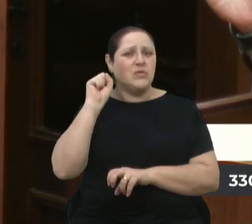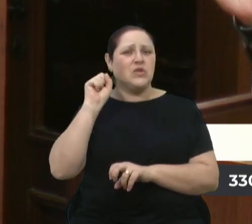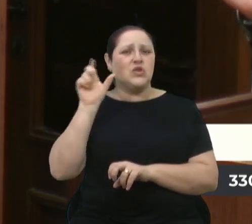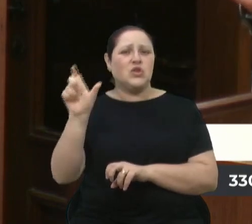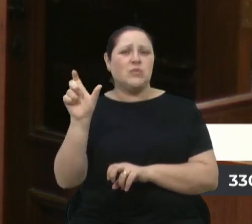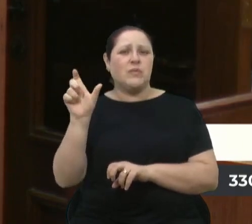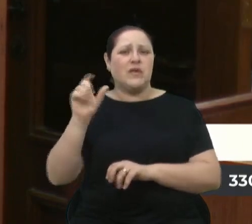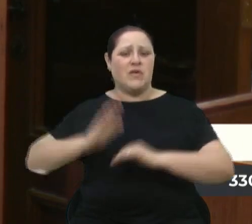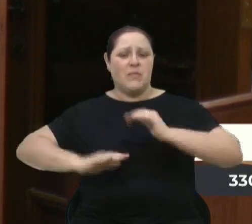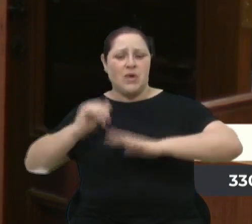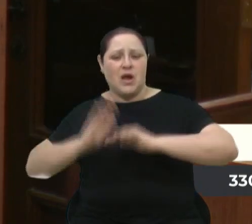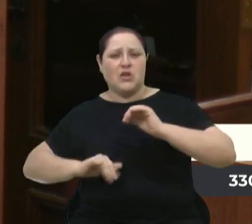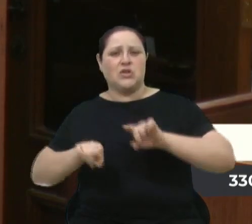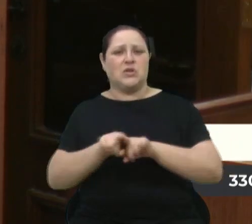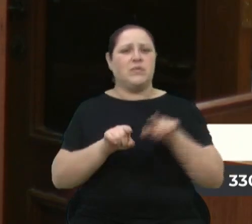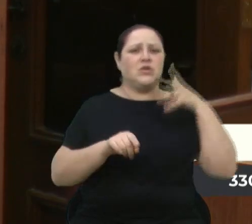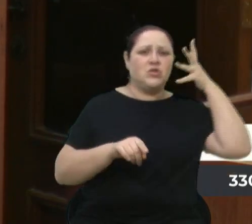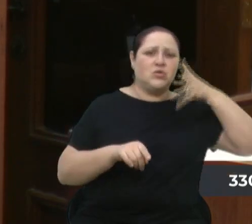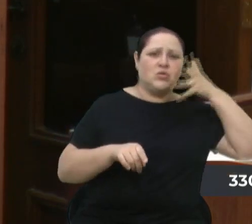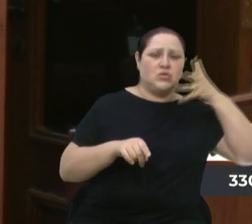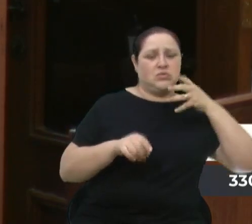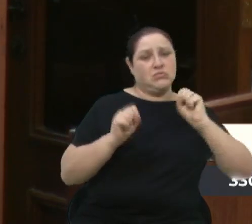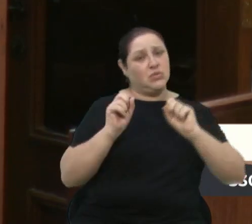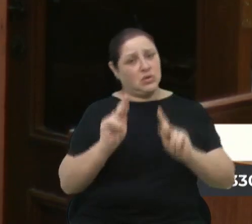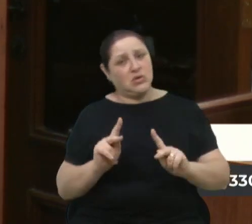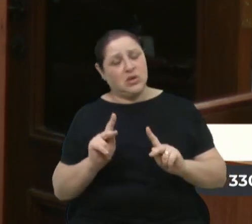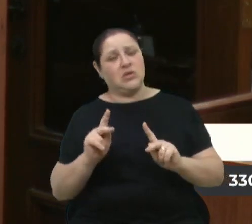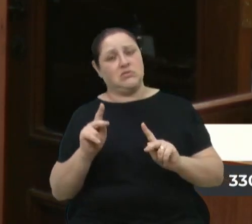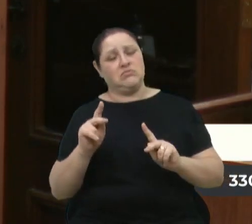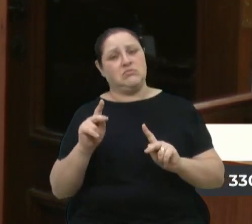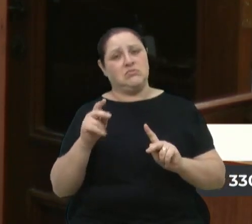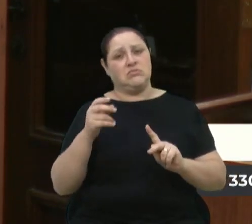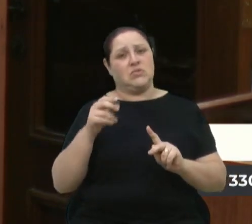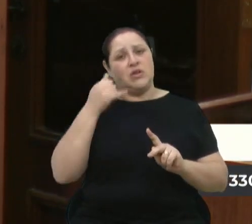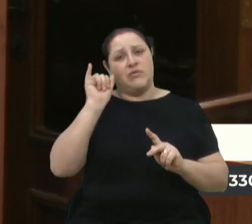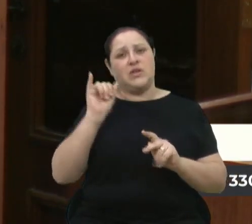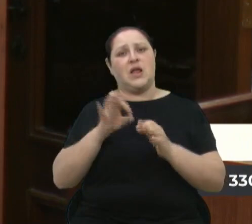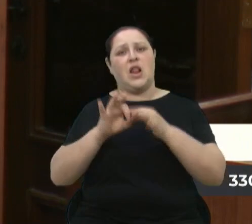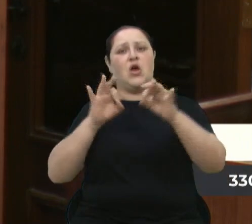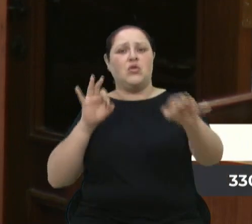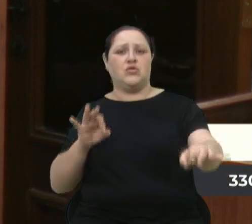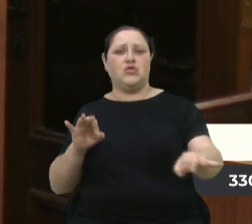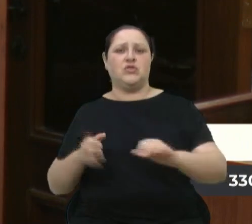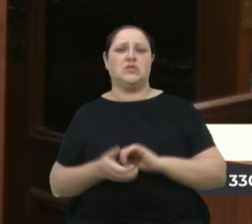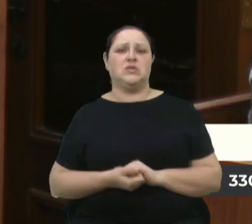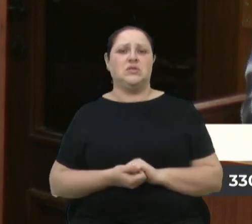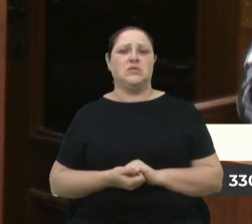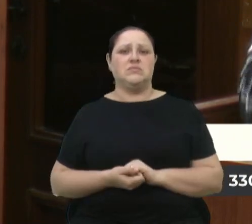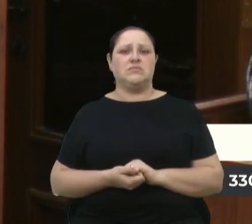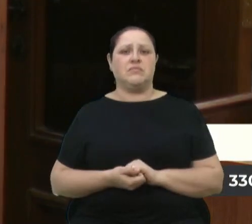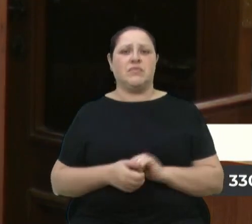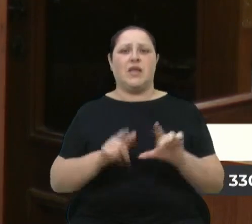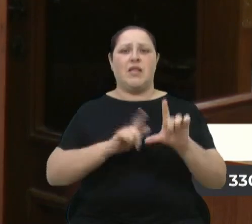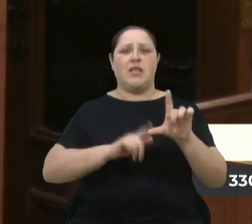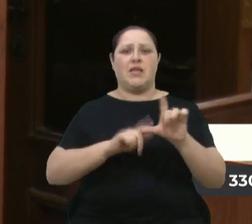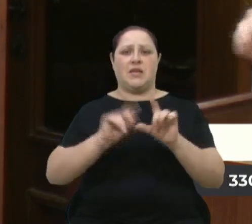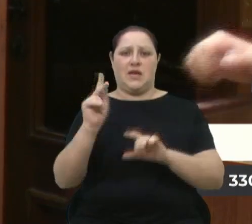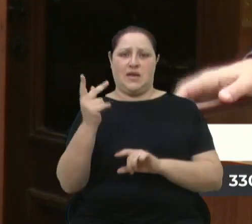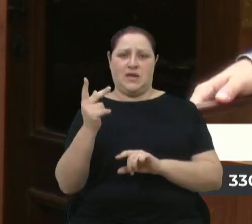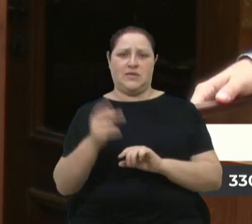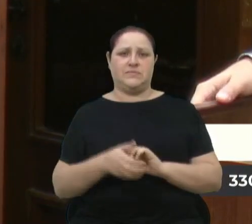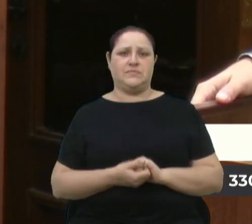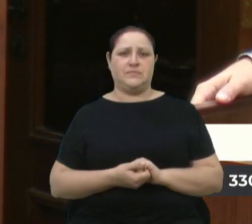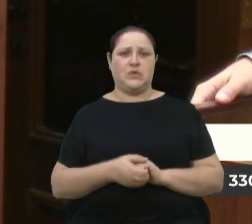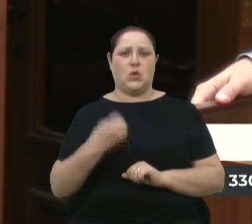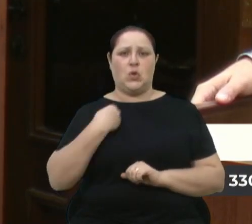prática e discurso. Vamos lá, porque senão fica distante. Lá na letra H,